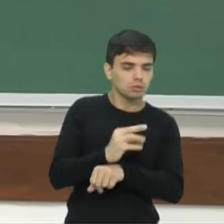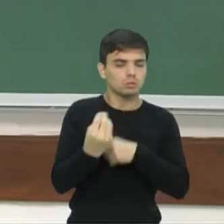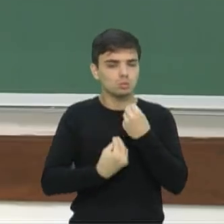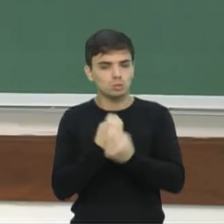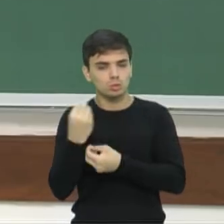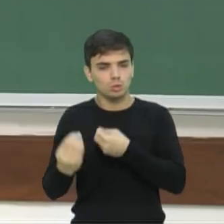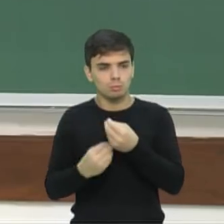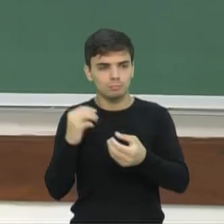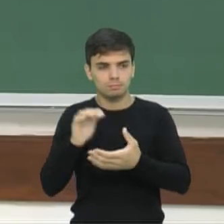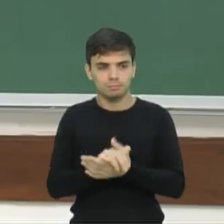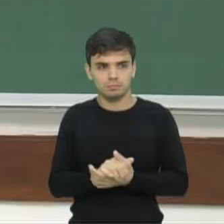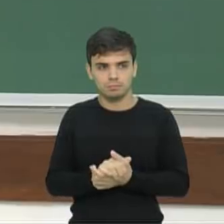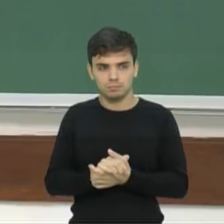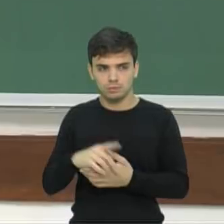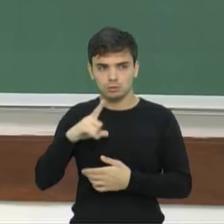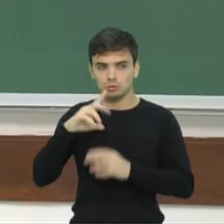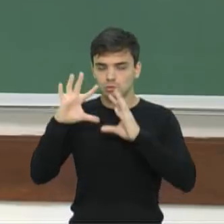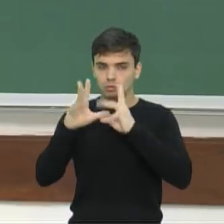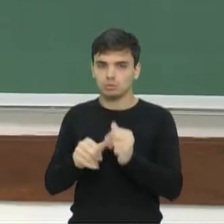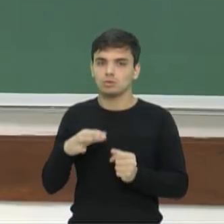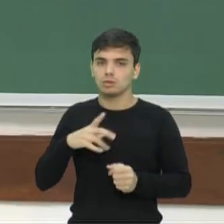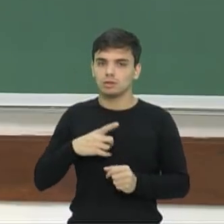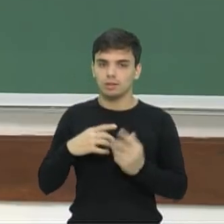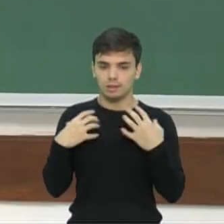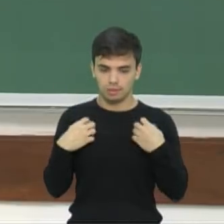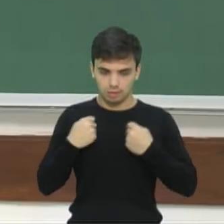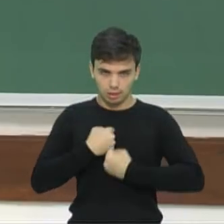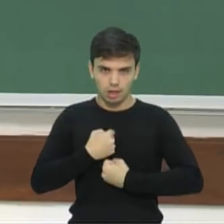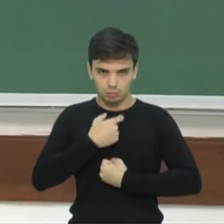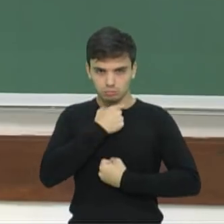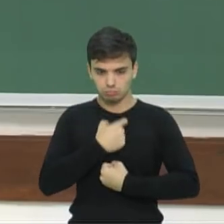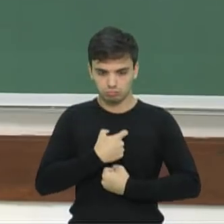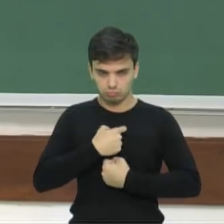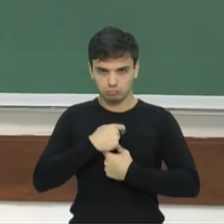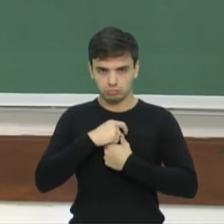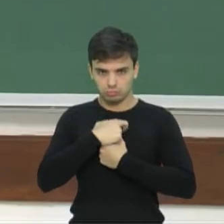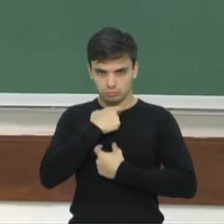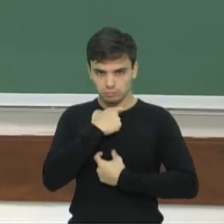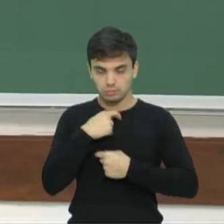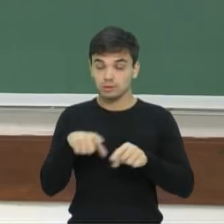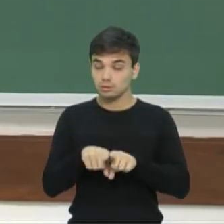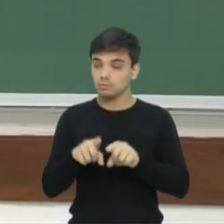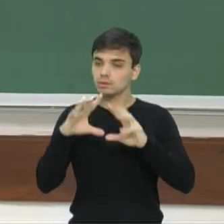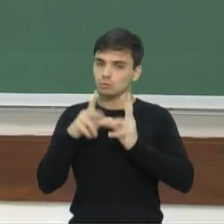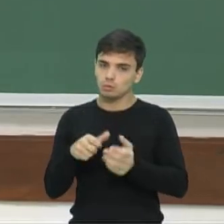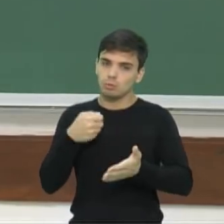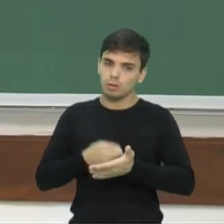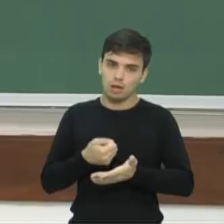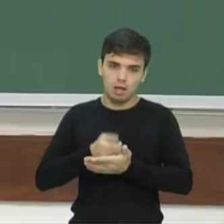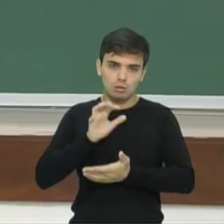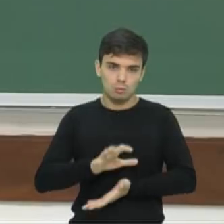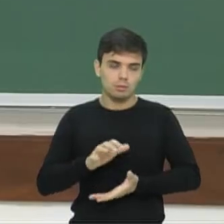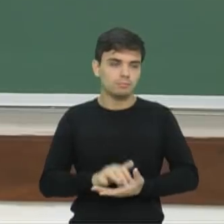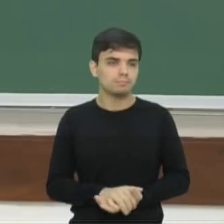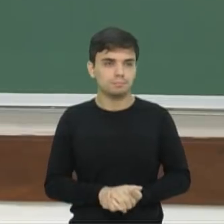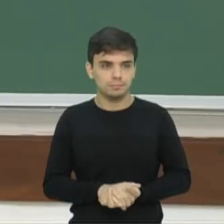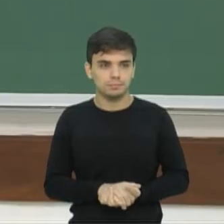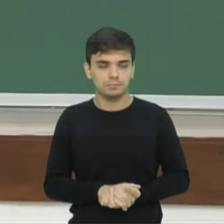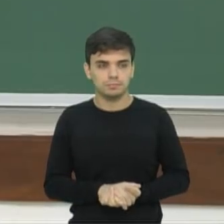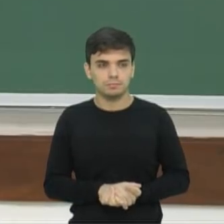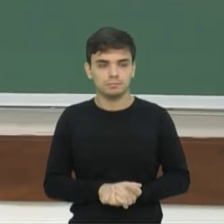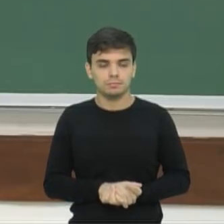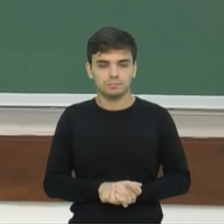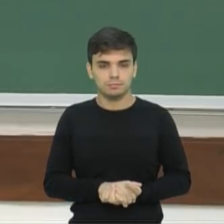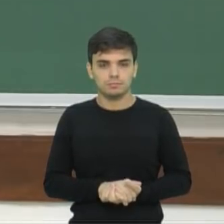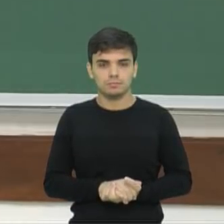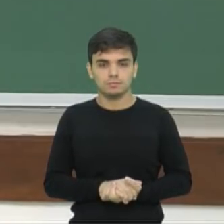eles apresentam-se de terno e gravata, essa obrigatoriedade durante a competição, né? Então, e ao lado ali tem o emblema